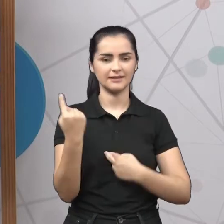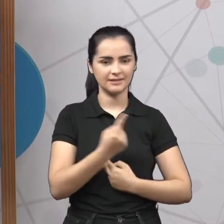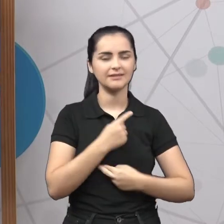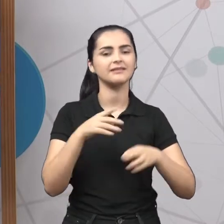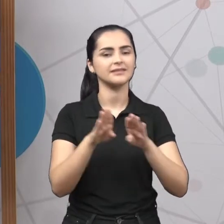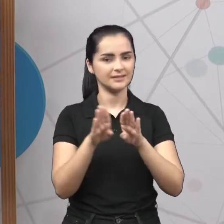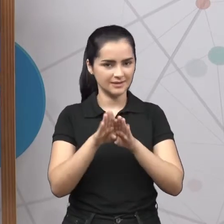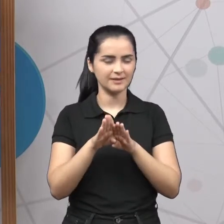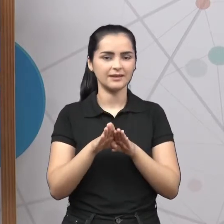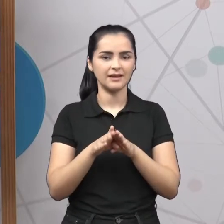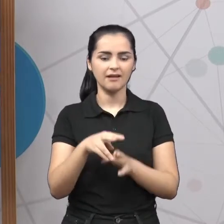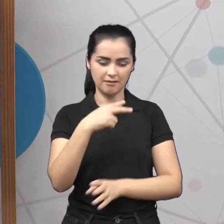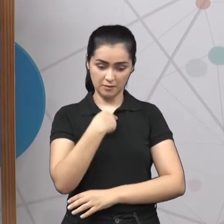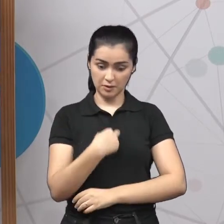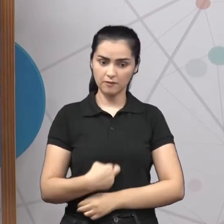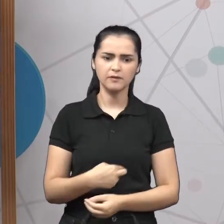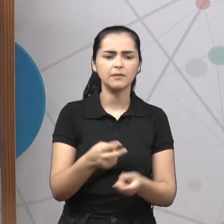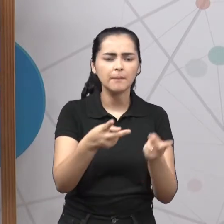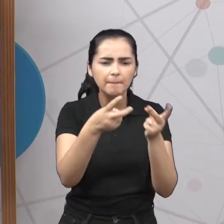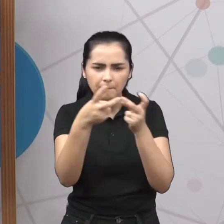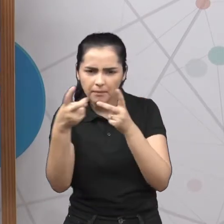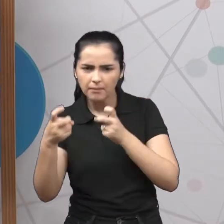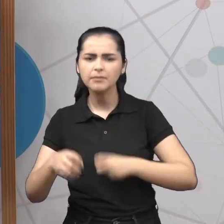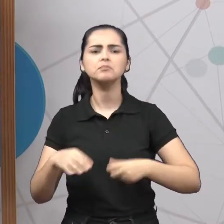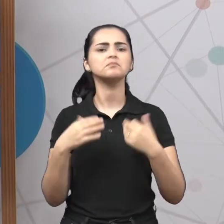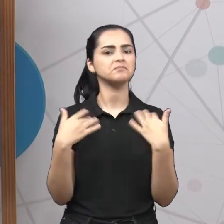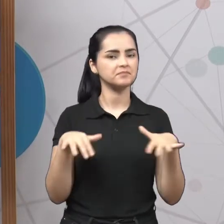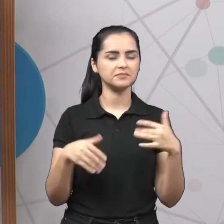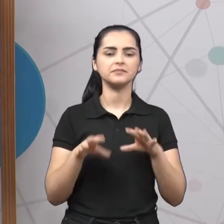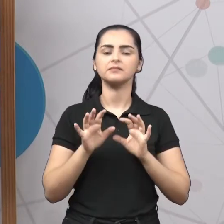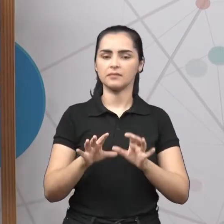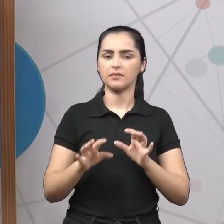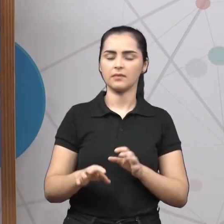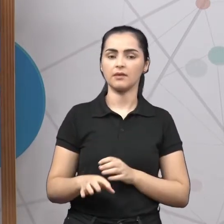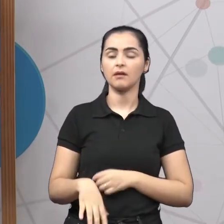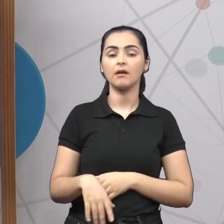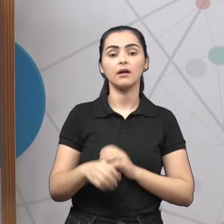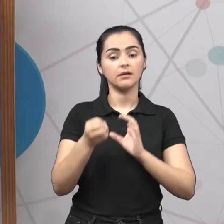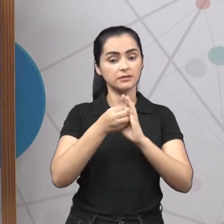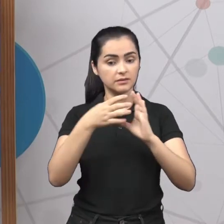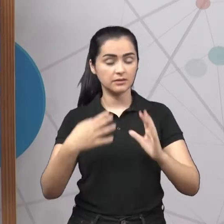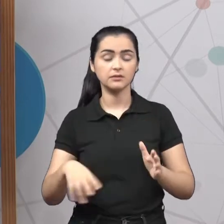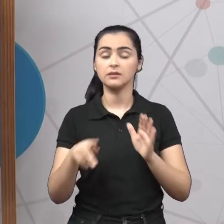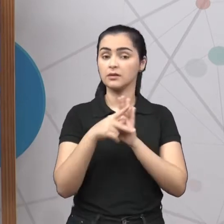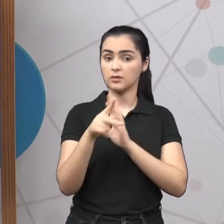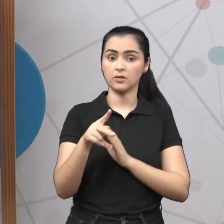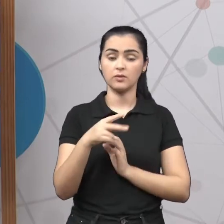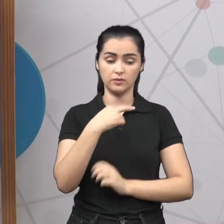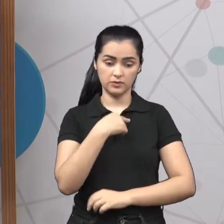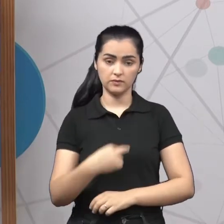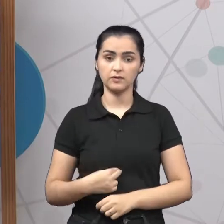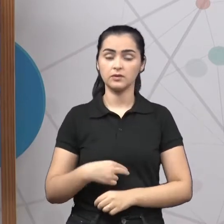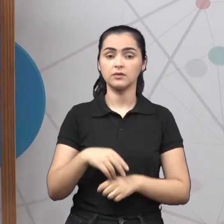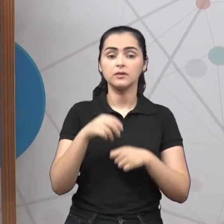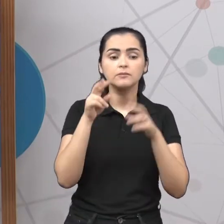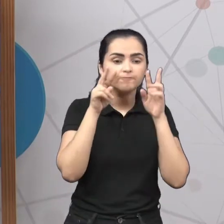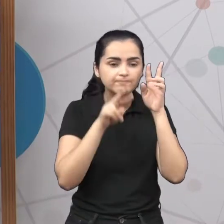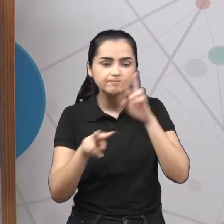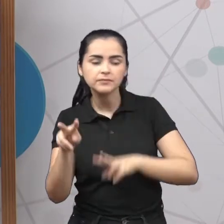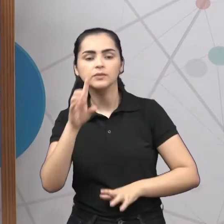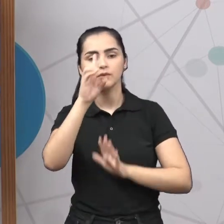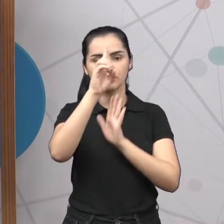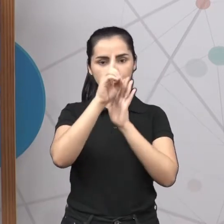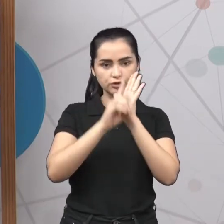os vereadores, eles observam bastante isso. Pelo menos é a função deles. Os deveres e os